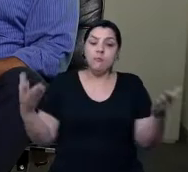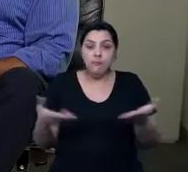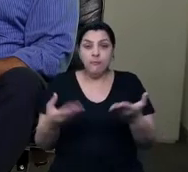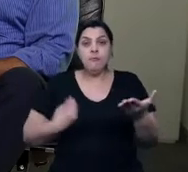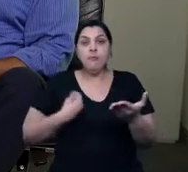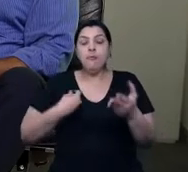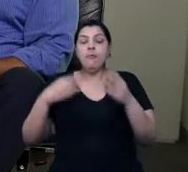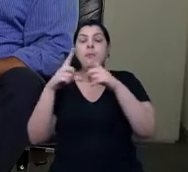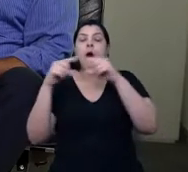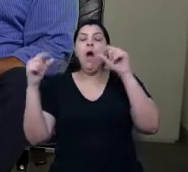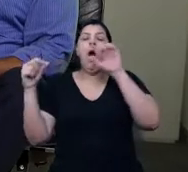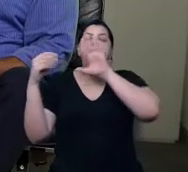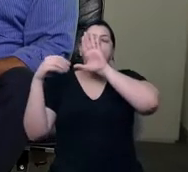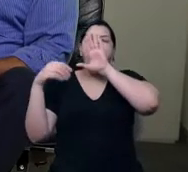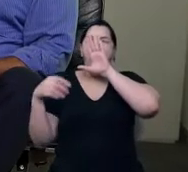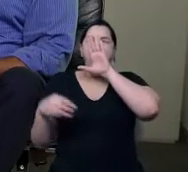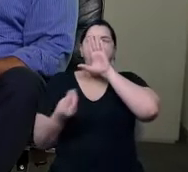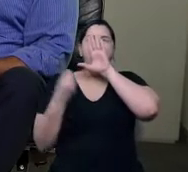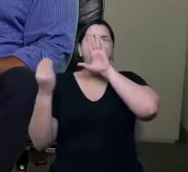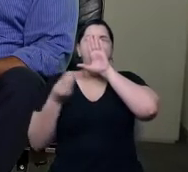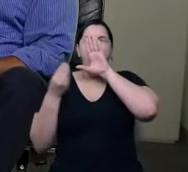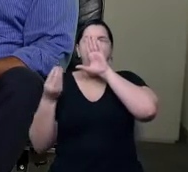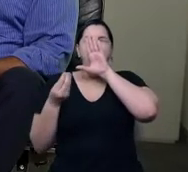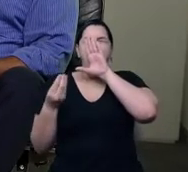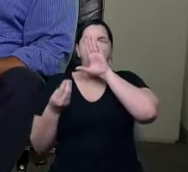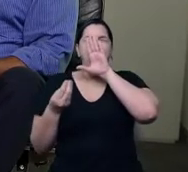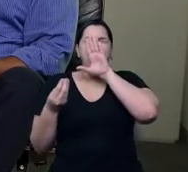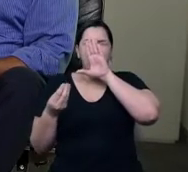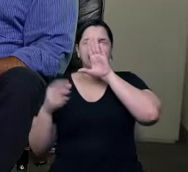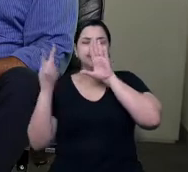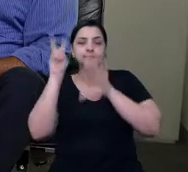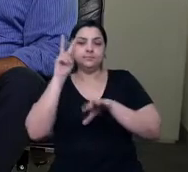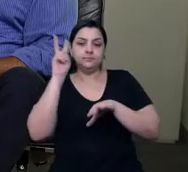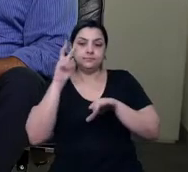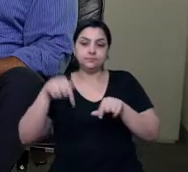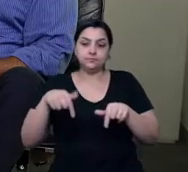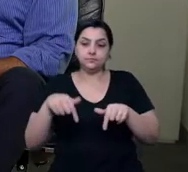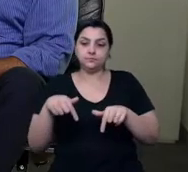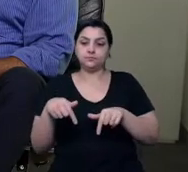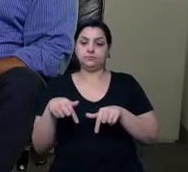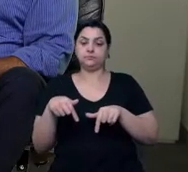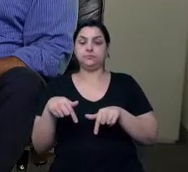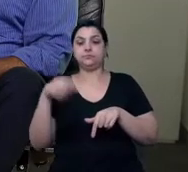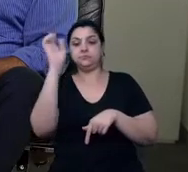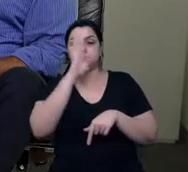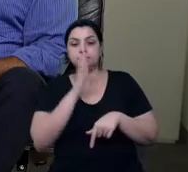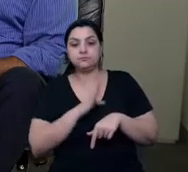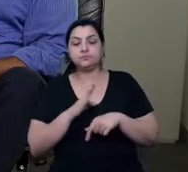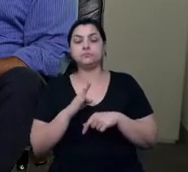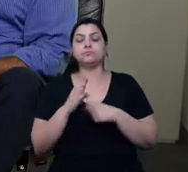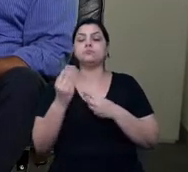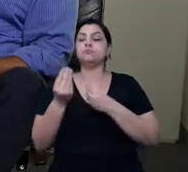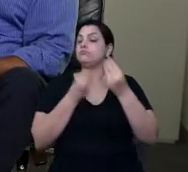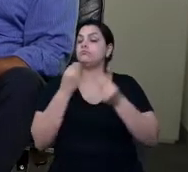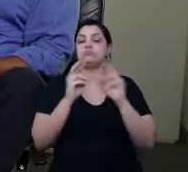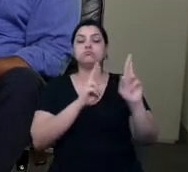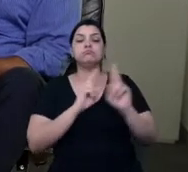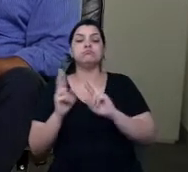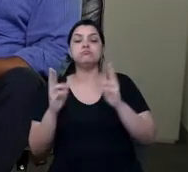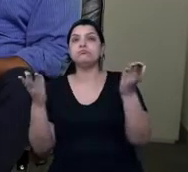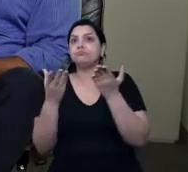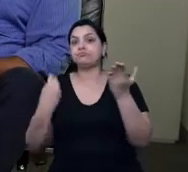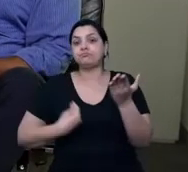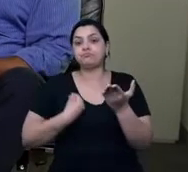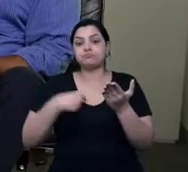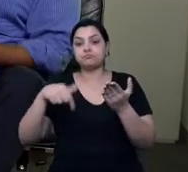foi chegar aqui a Brasília, sua história com essa cidade, qual a sua relação com Brasília?